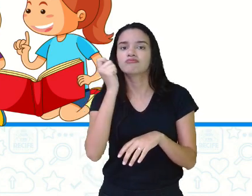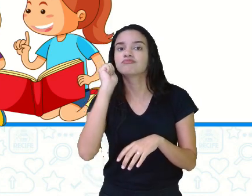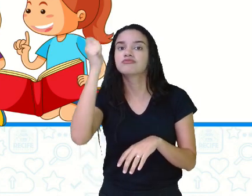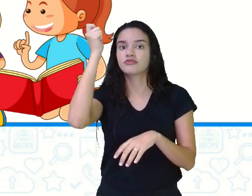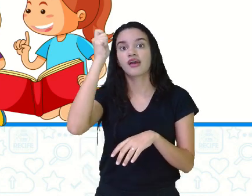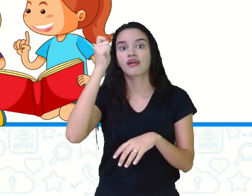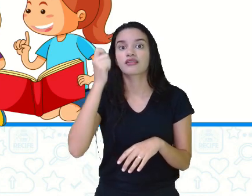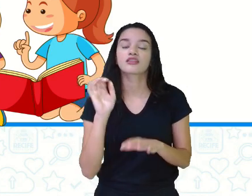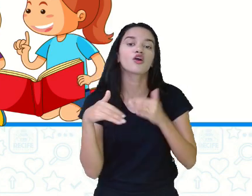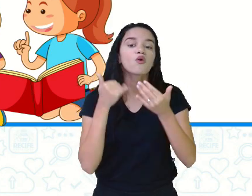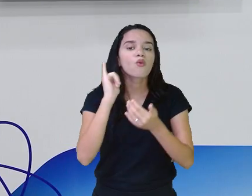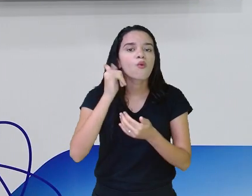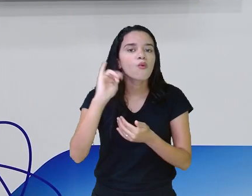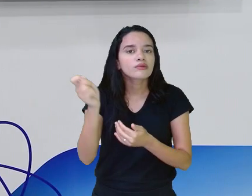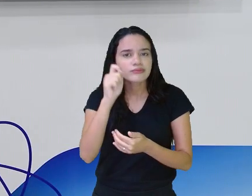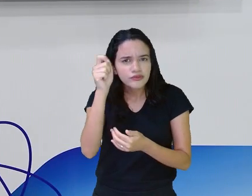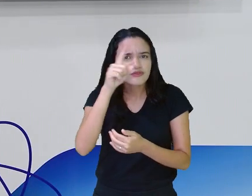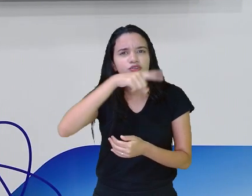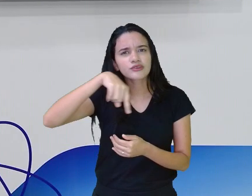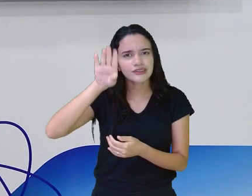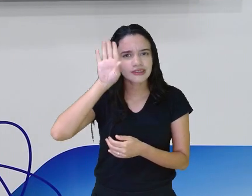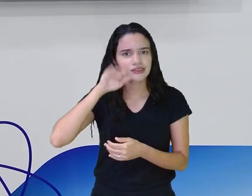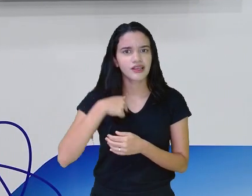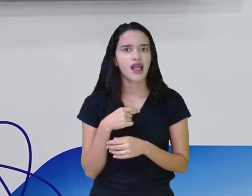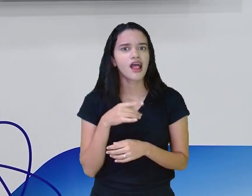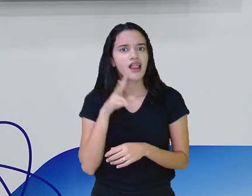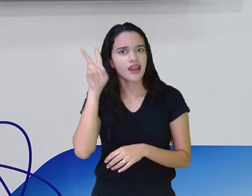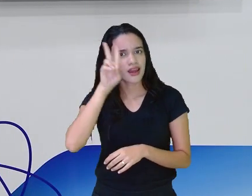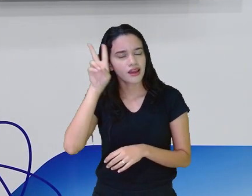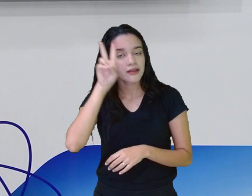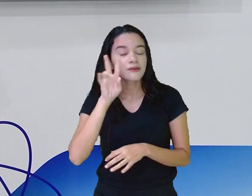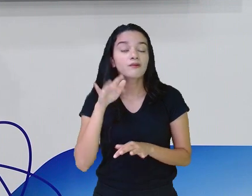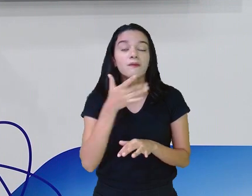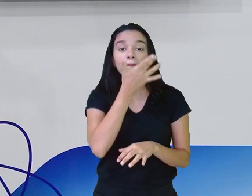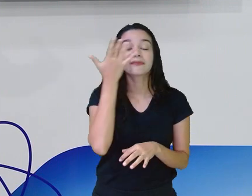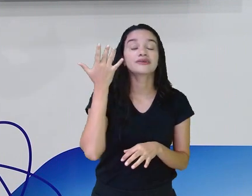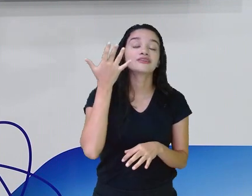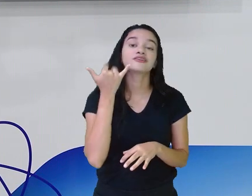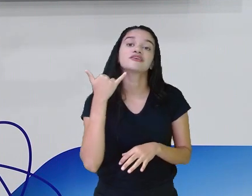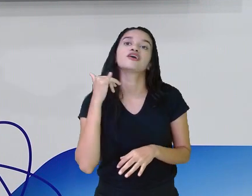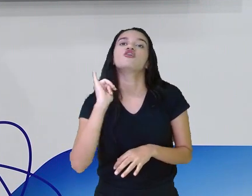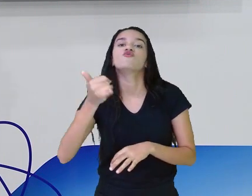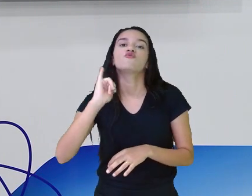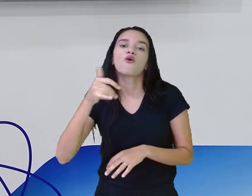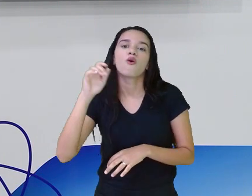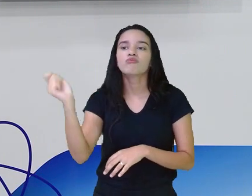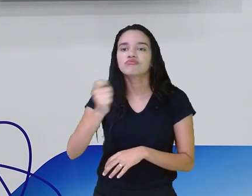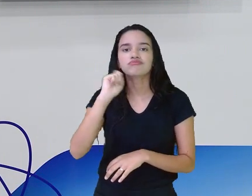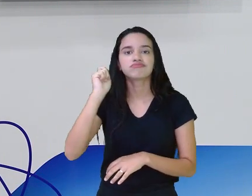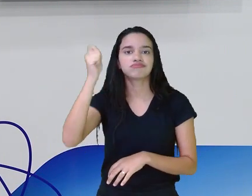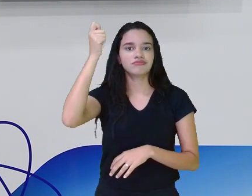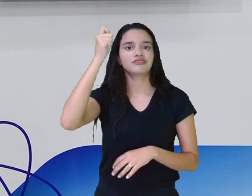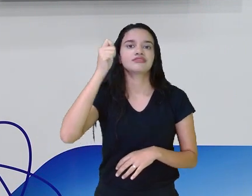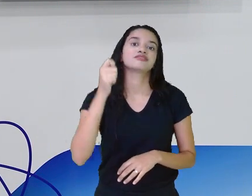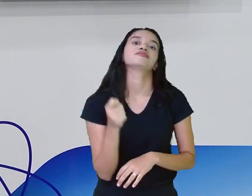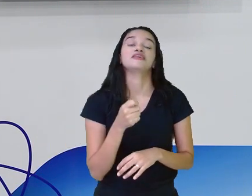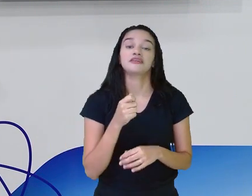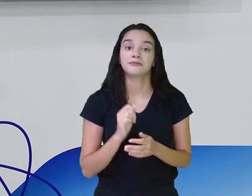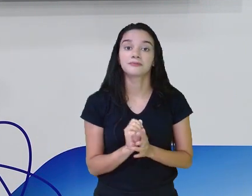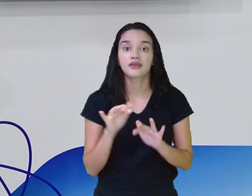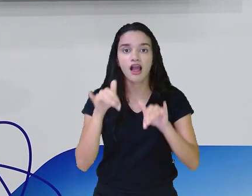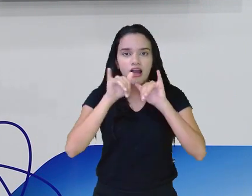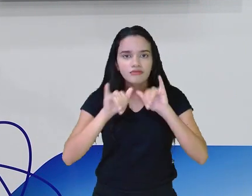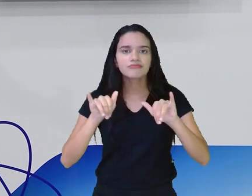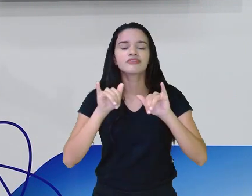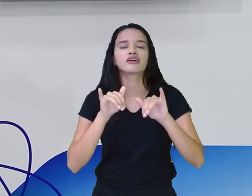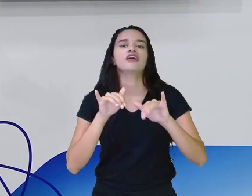é que o conto de fadas começa? Vocês lembram disso? Sempre que alguém diz assim, vou contar um conto de fadas para vocês, Até quando